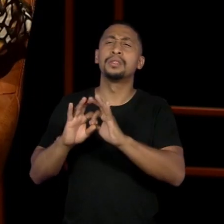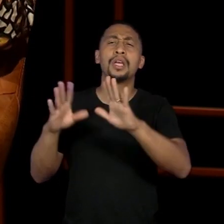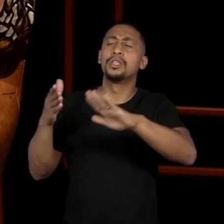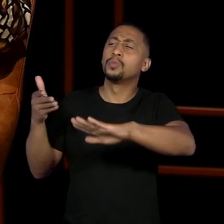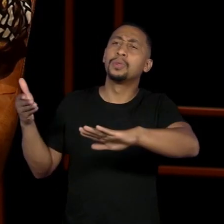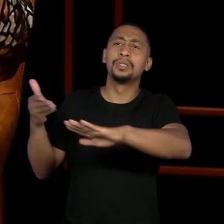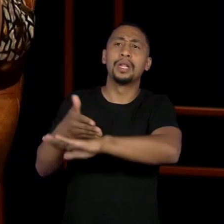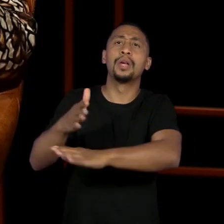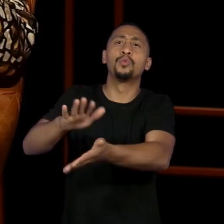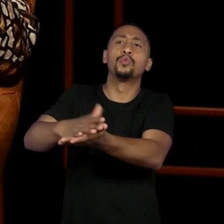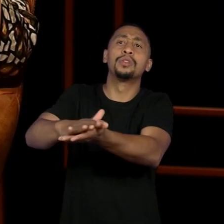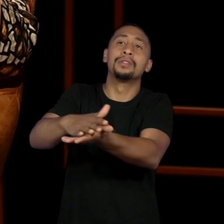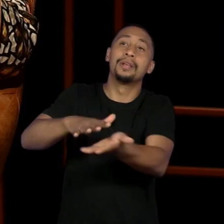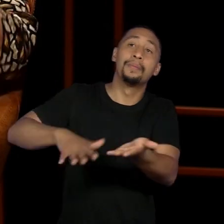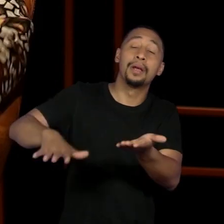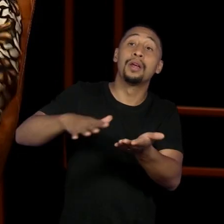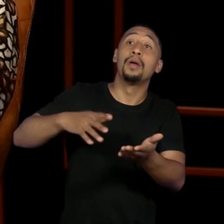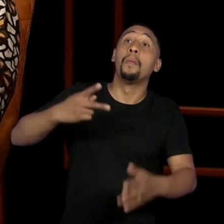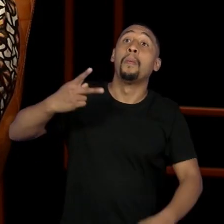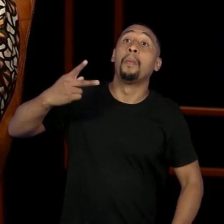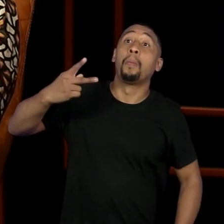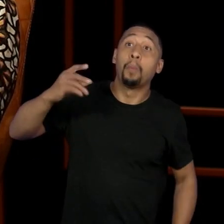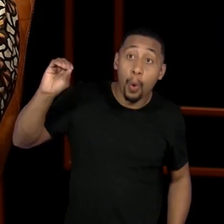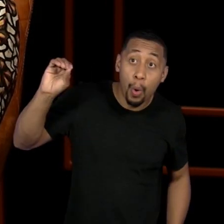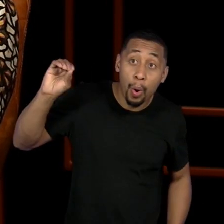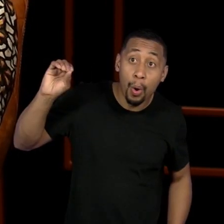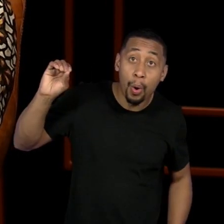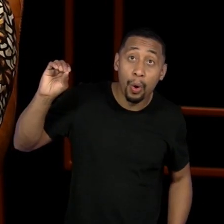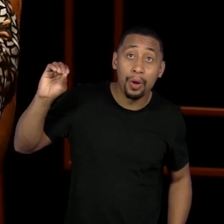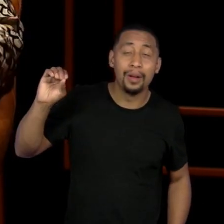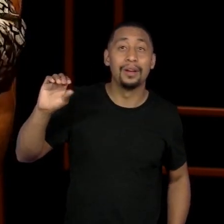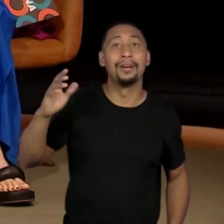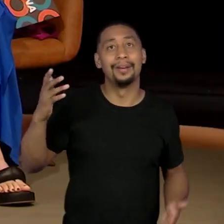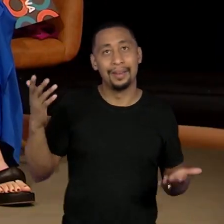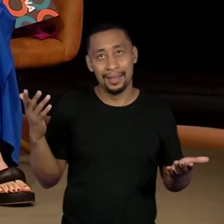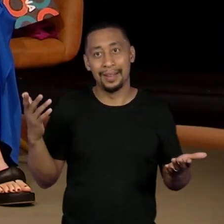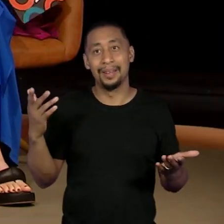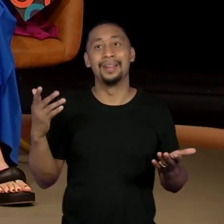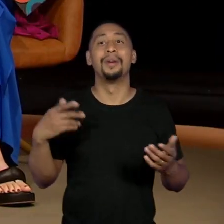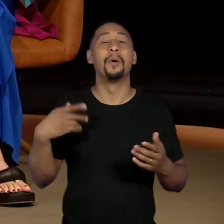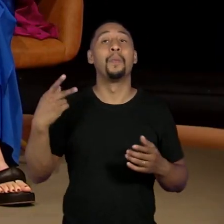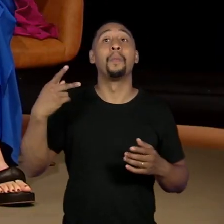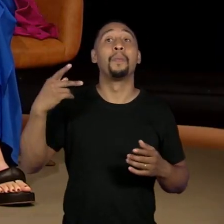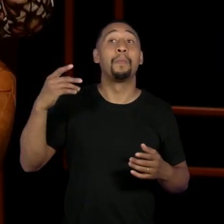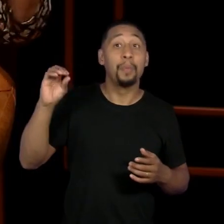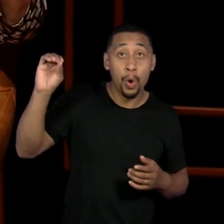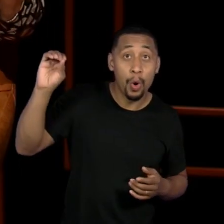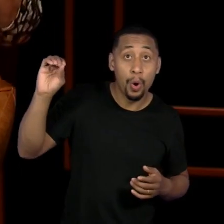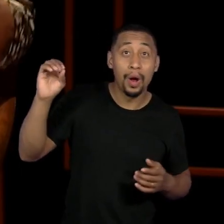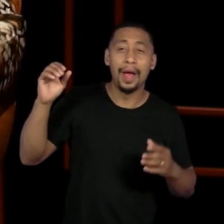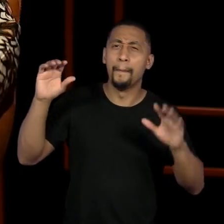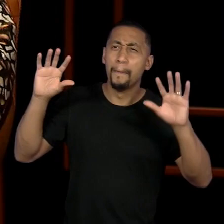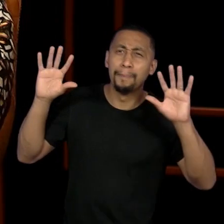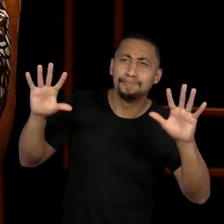aí, pô! Tinha um pô, que não entrou, o pô. Porque o pô era para ser um coro, assim,